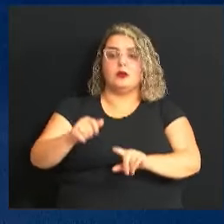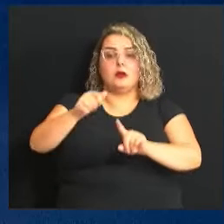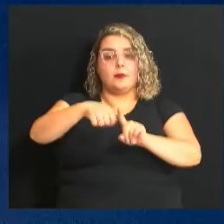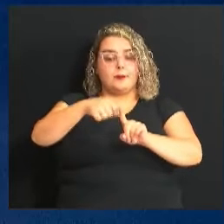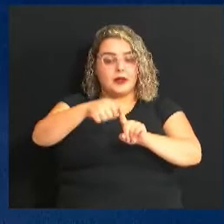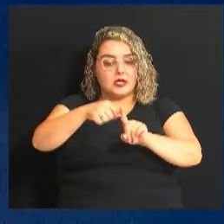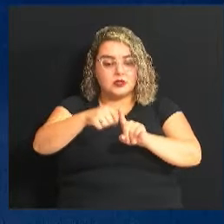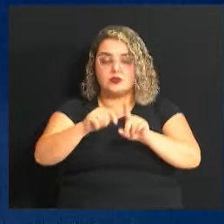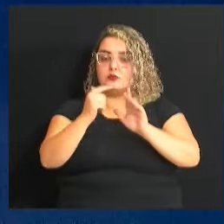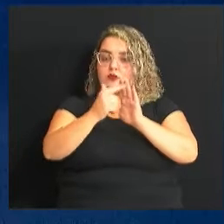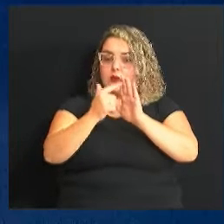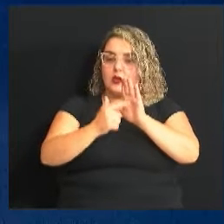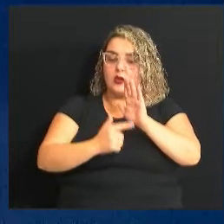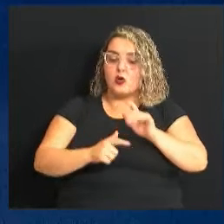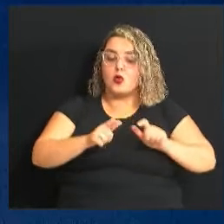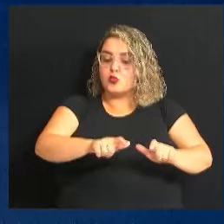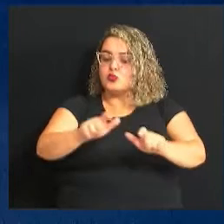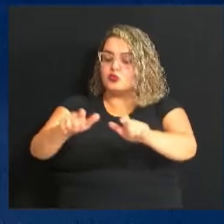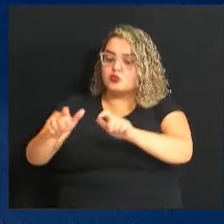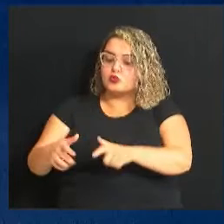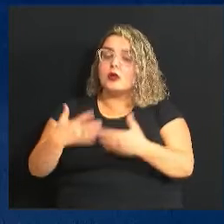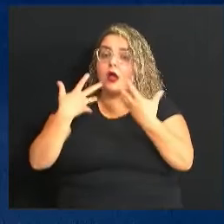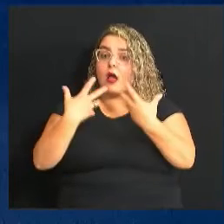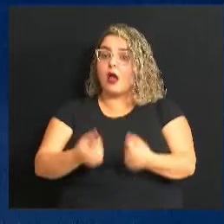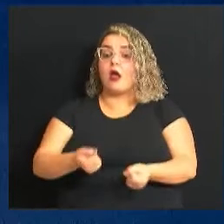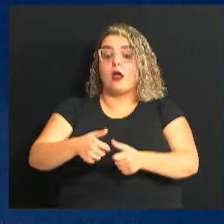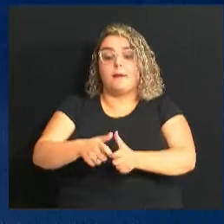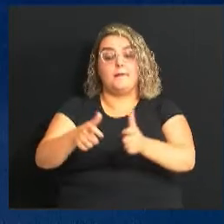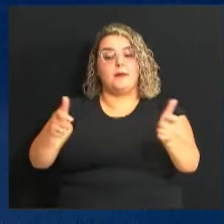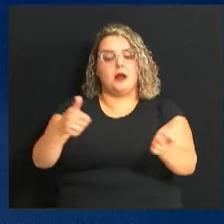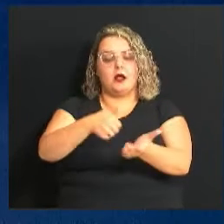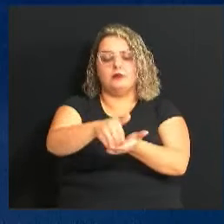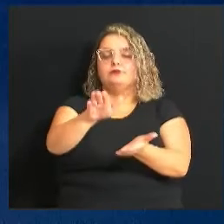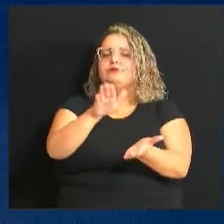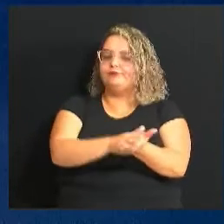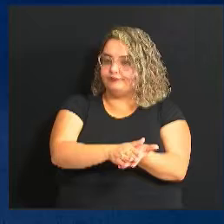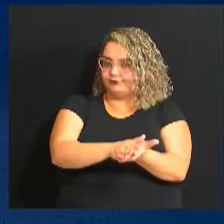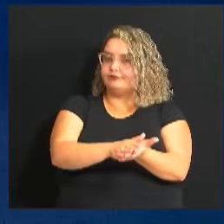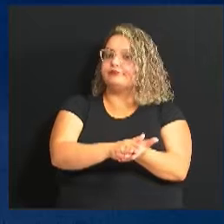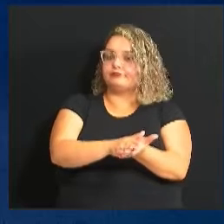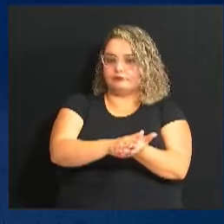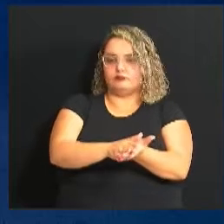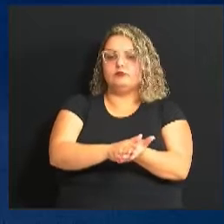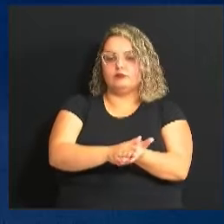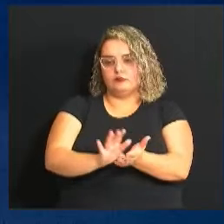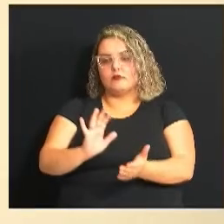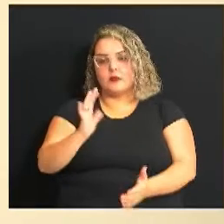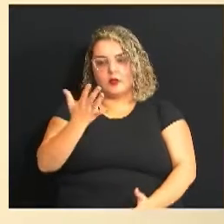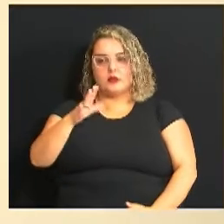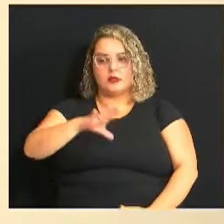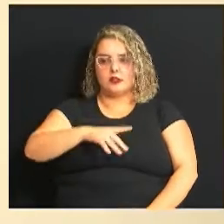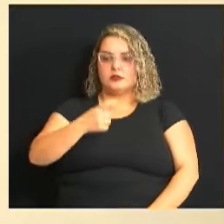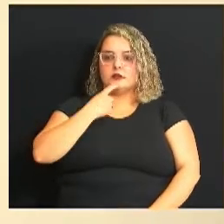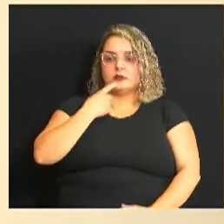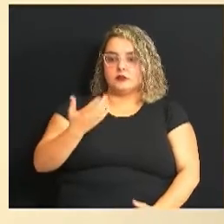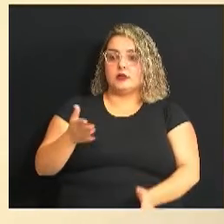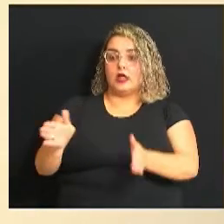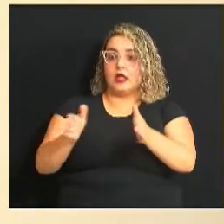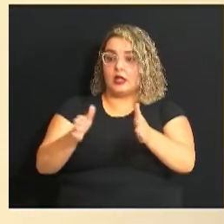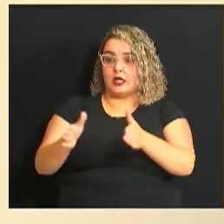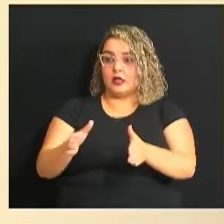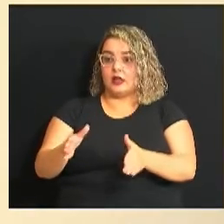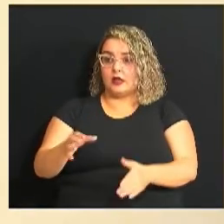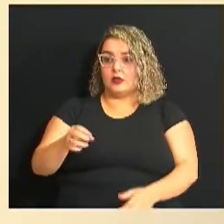lista com os pontos de maiores índices de autuações e ocorrências no município. Recentemente, a